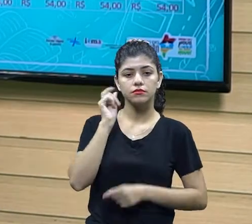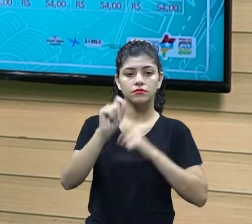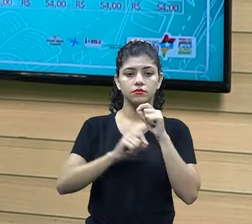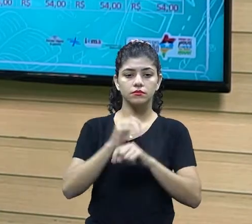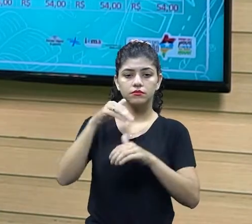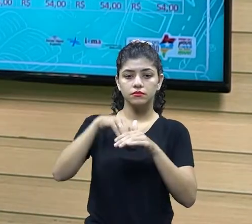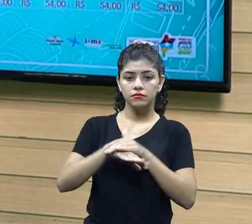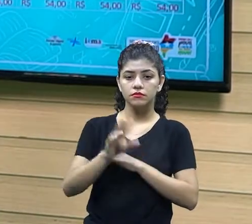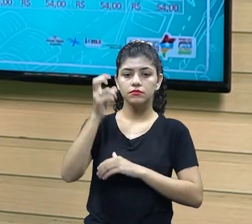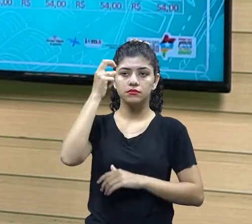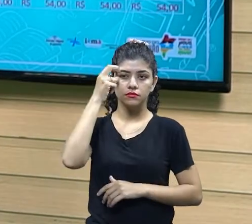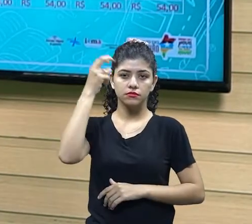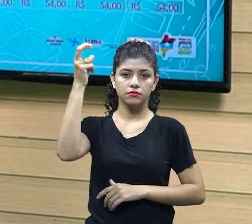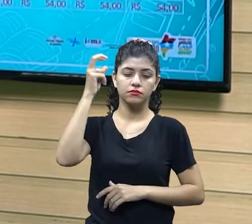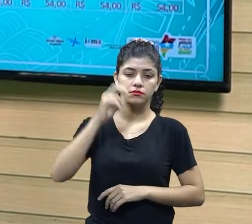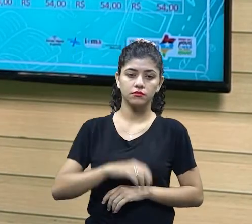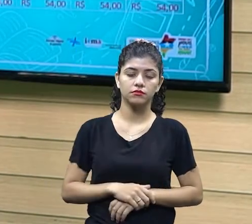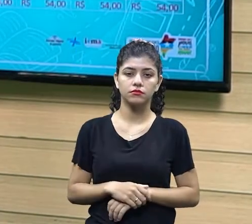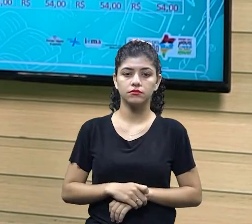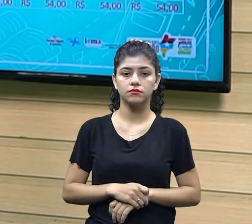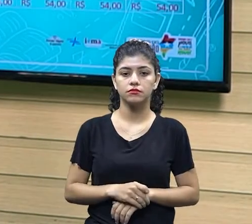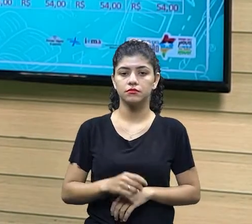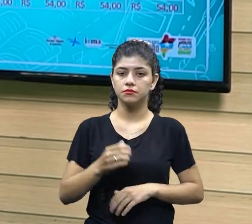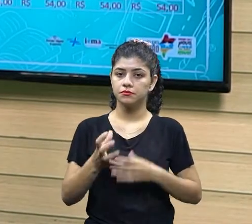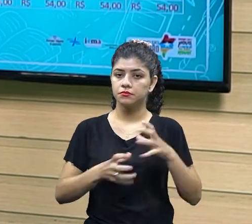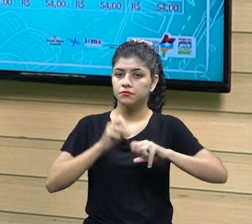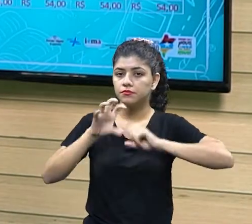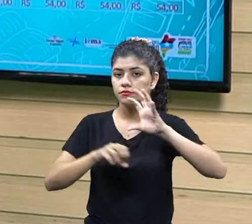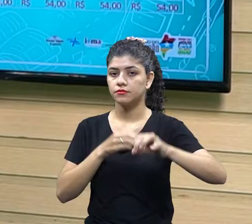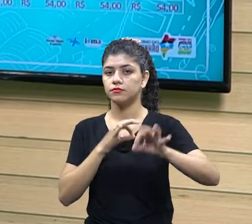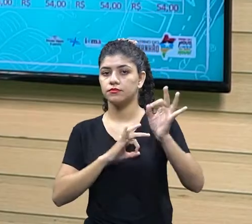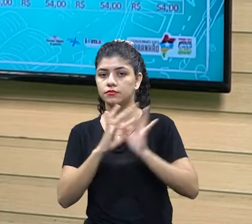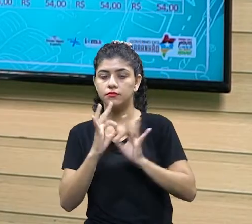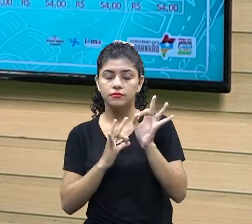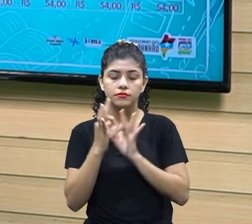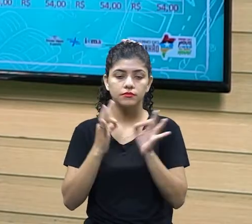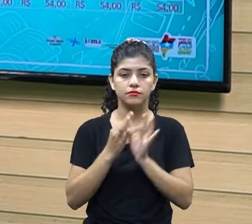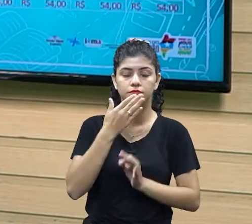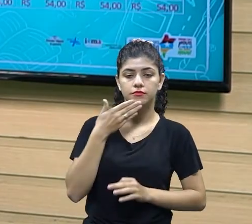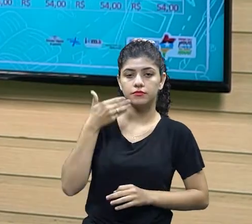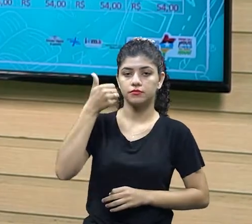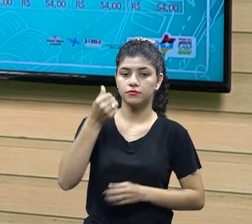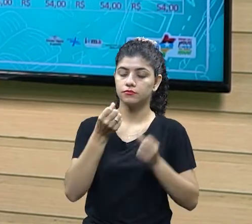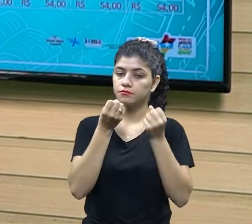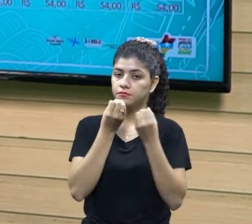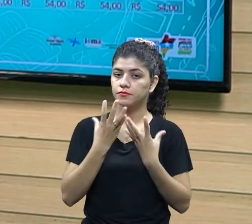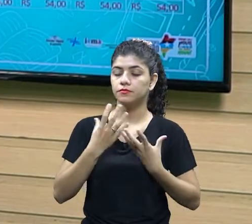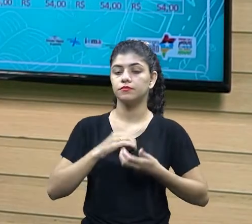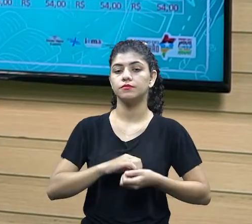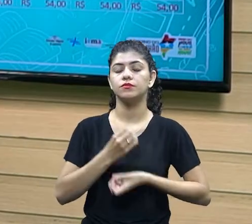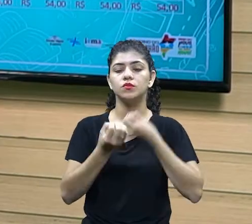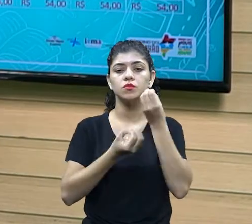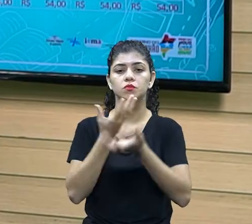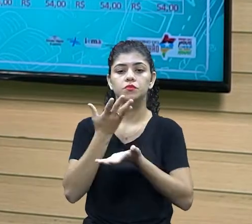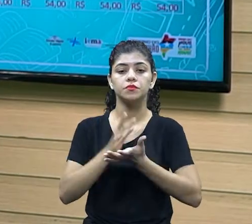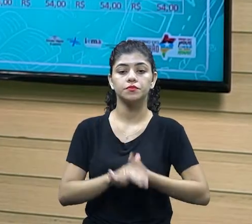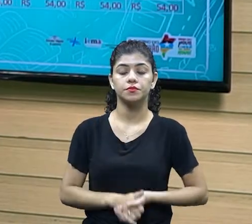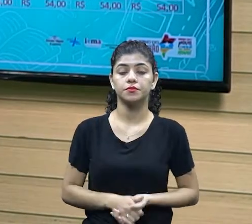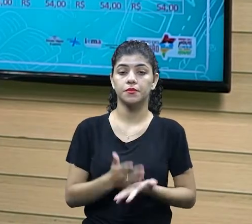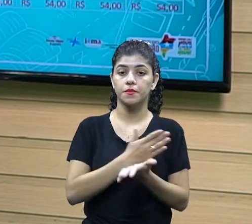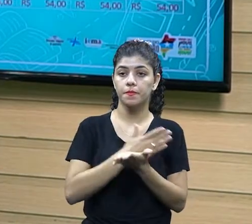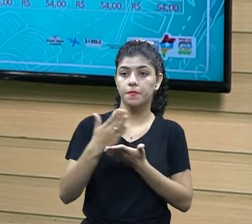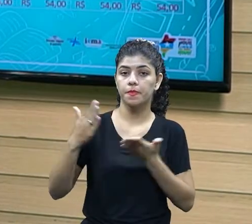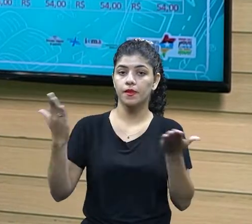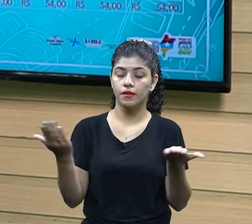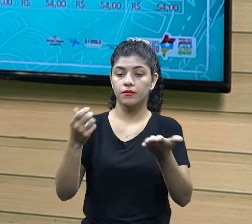sua expertise, ela buscou uma maneira de se organizar suas finanças, sua contabilidade. Como? Ela começou a